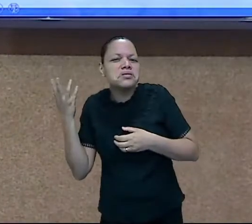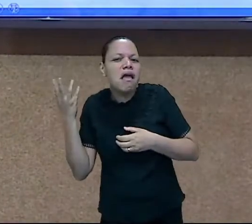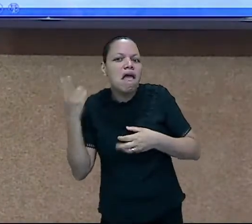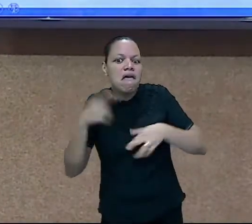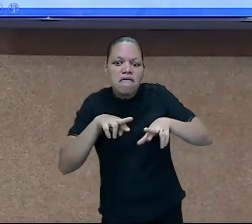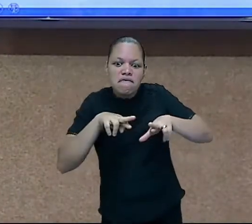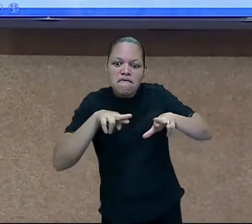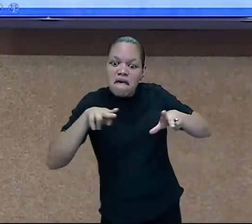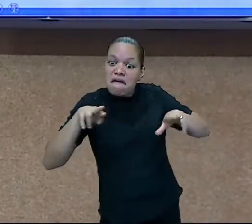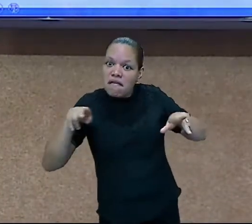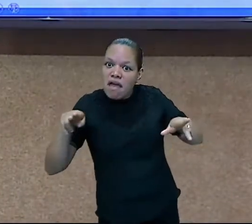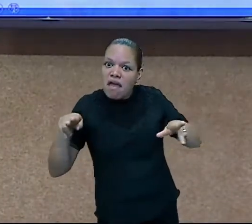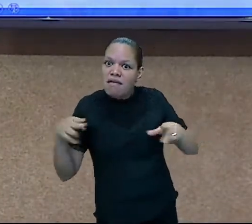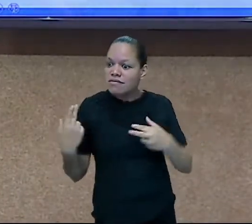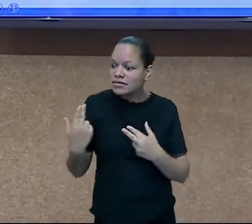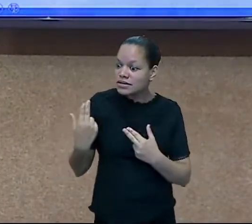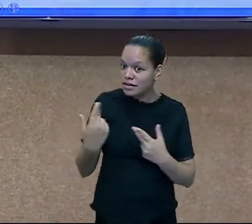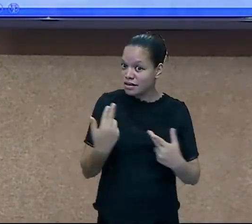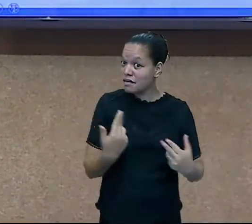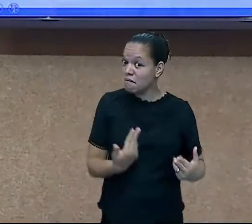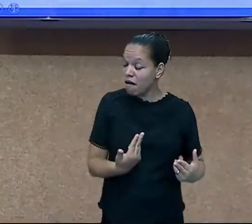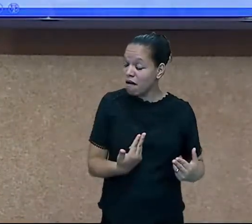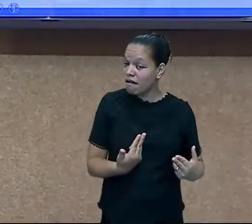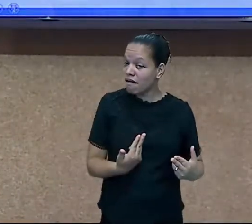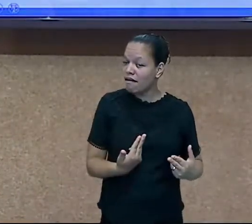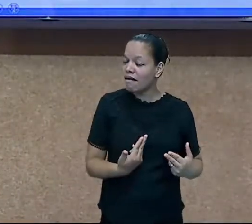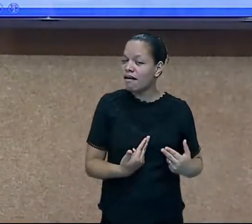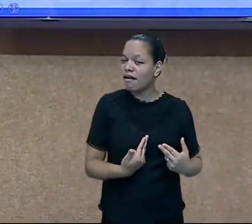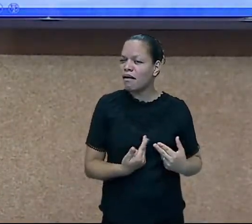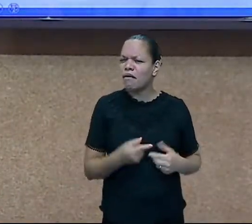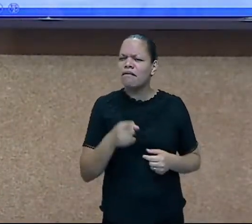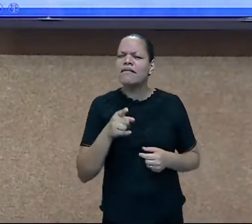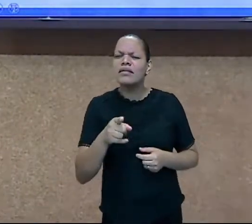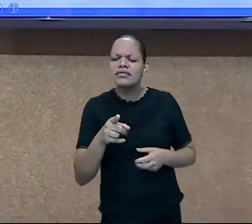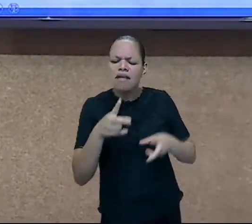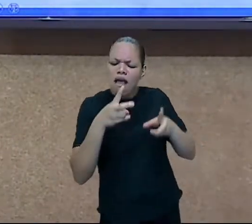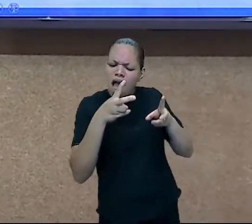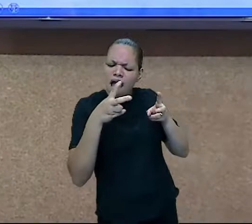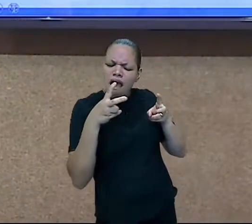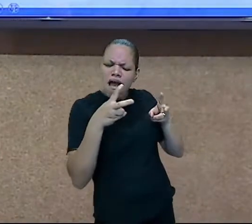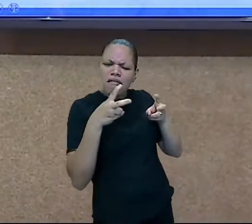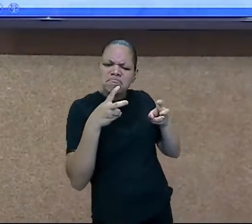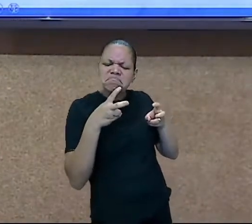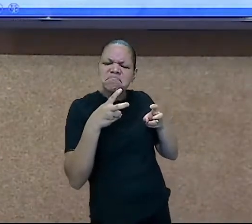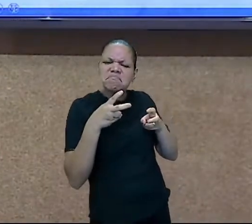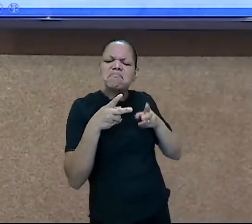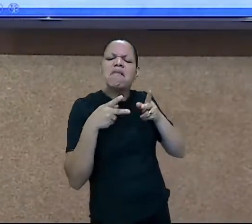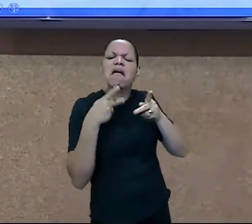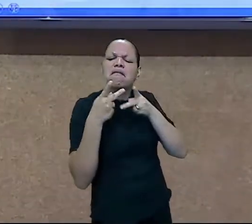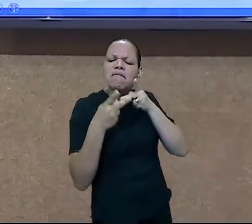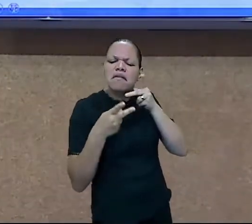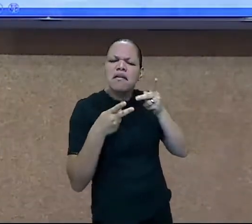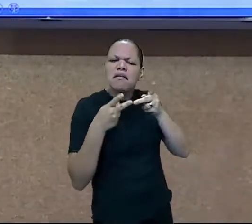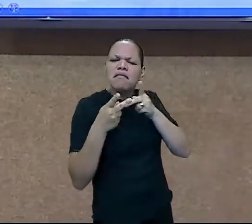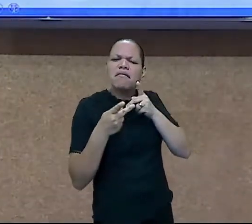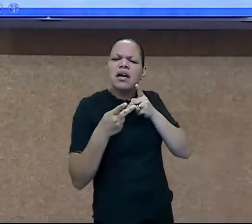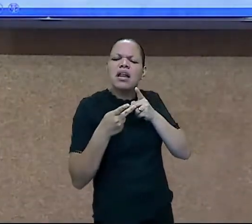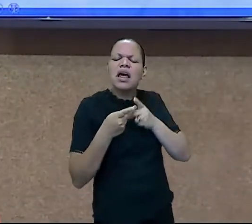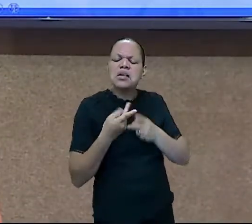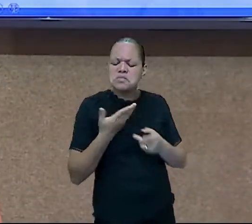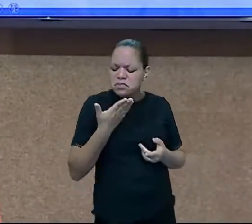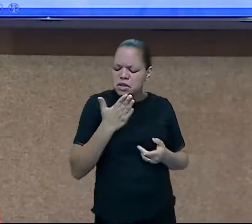naquela história. Ah, que pena que isso aconteceu. Eu não gostei. Você pode dar a